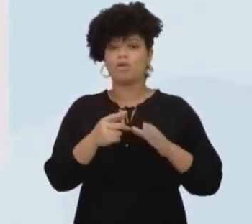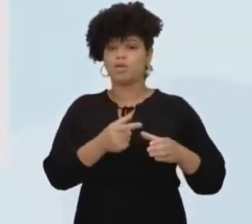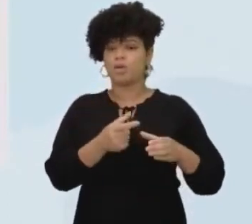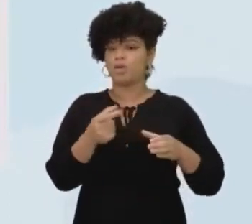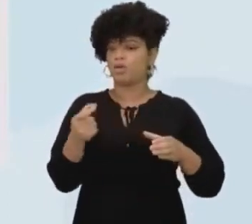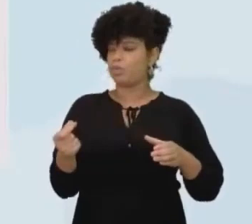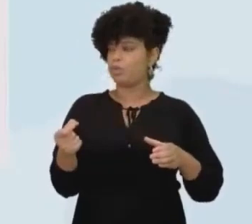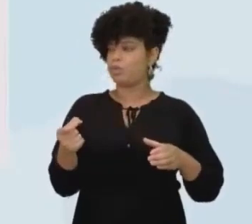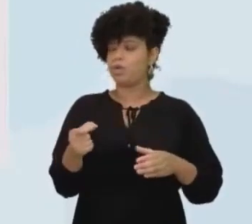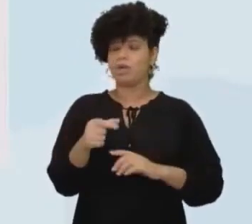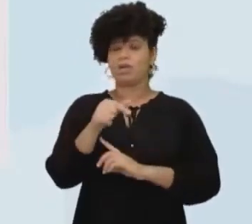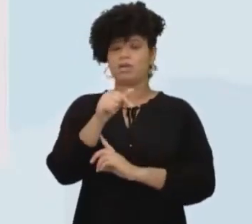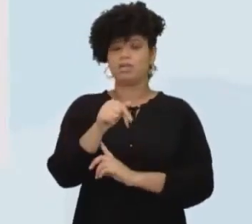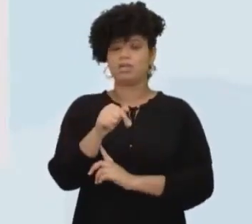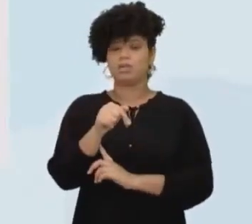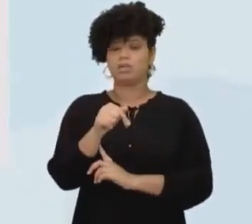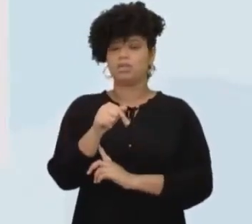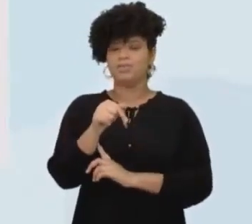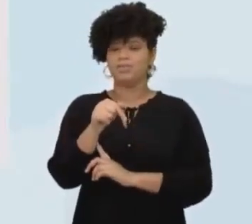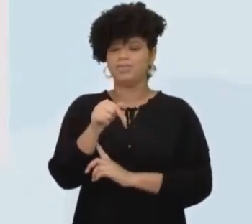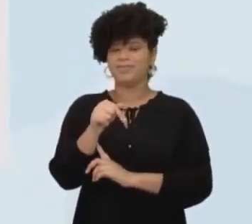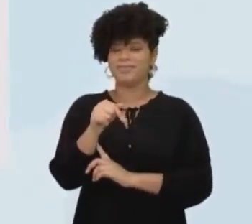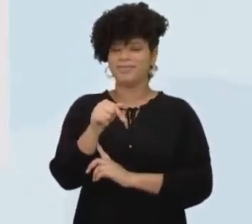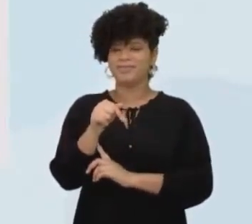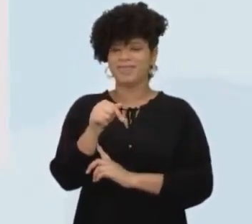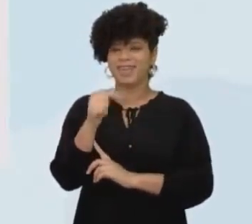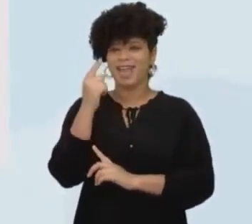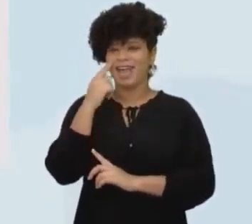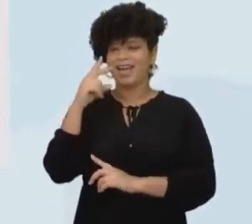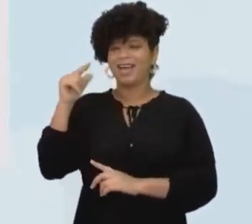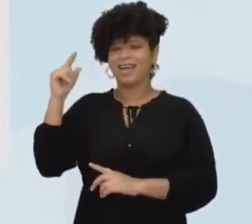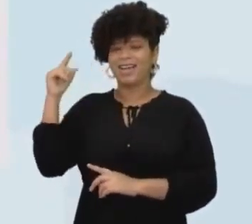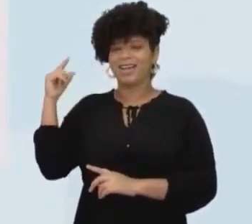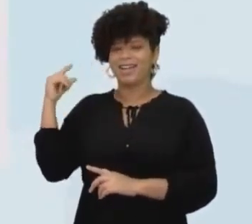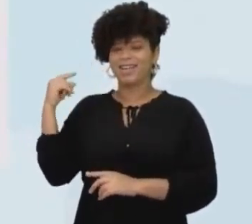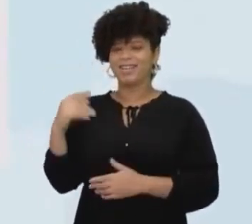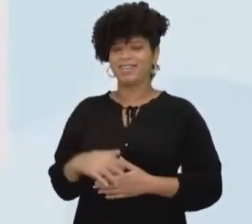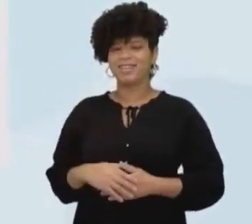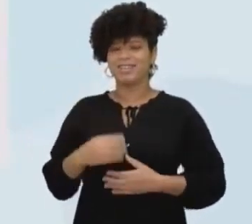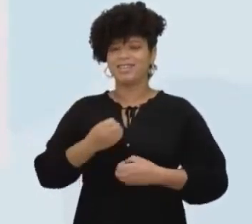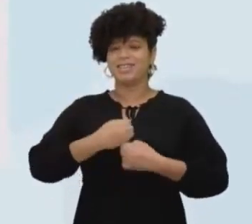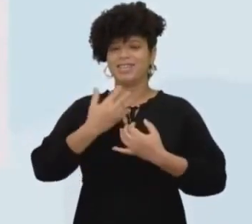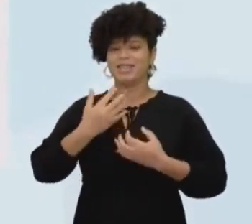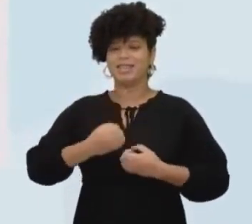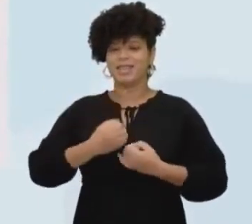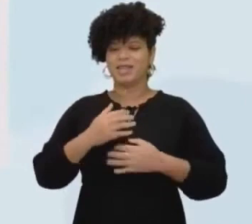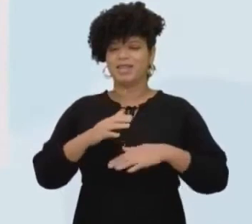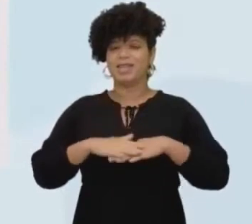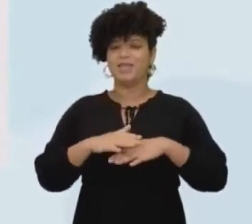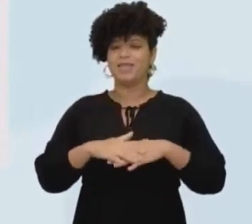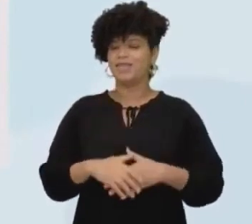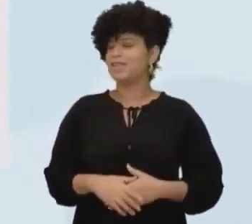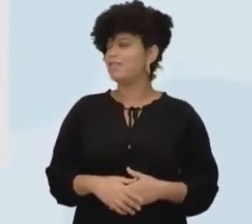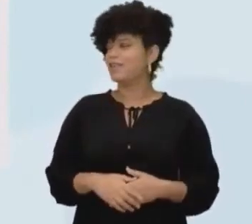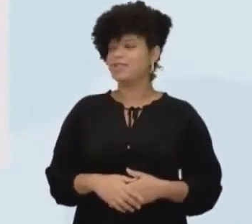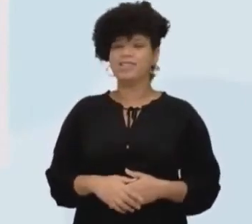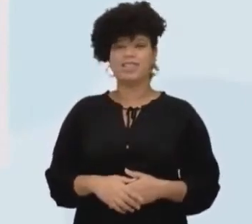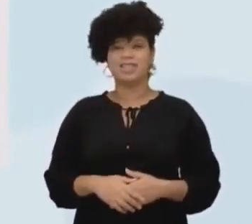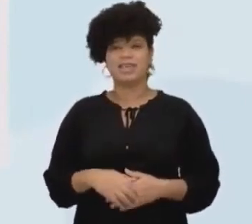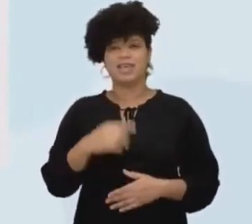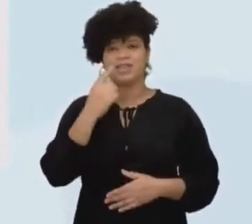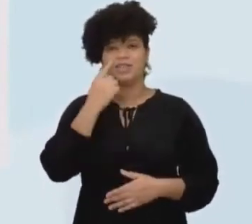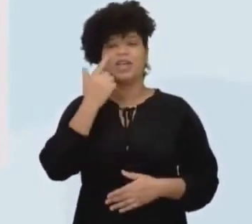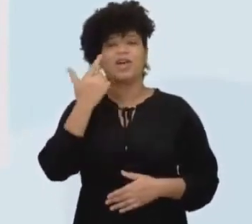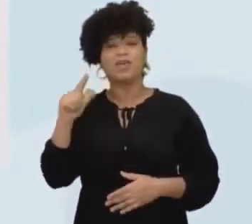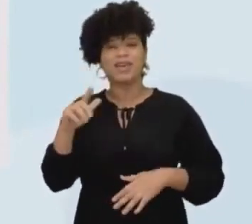que vale a 754 que é na época lá que os dados de 2018 é um salário mínimo né